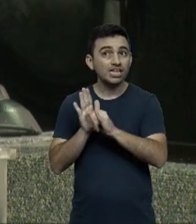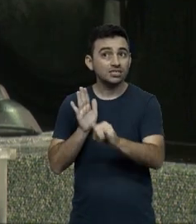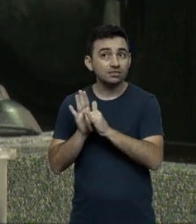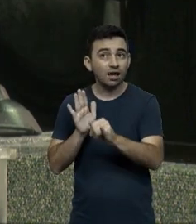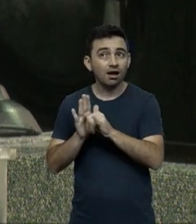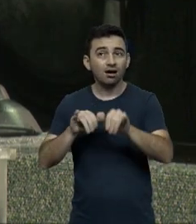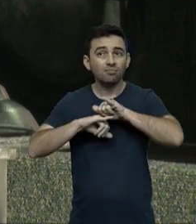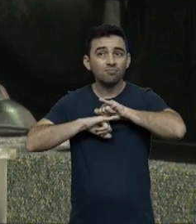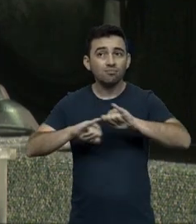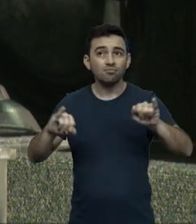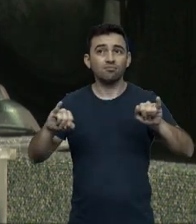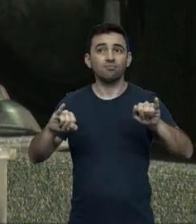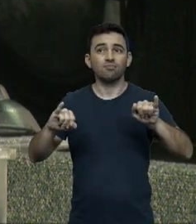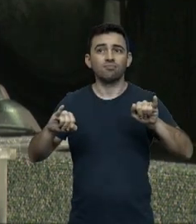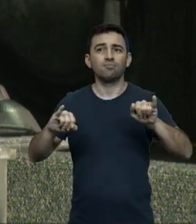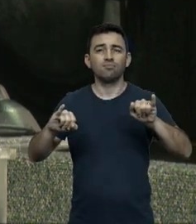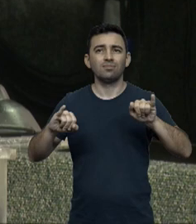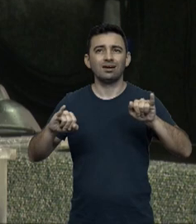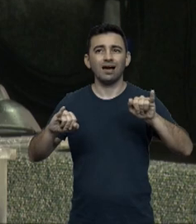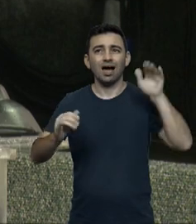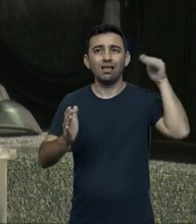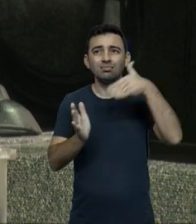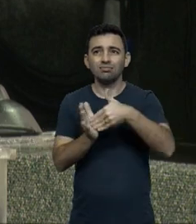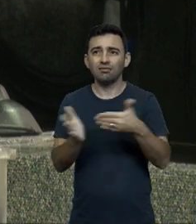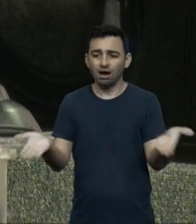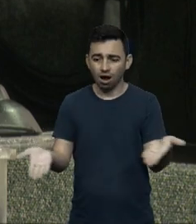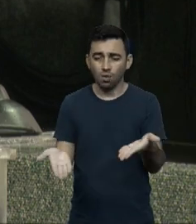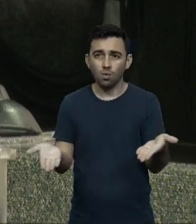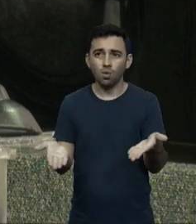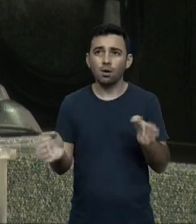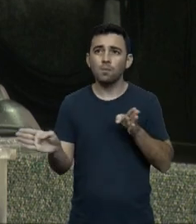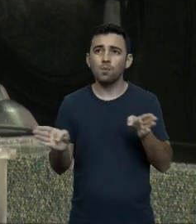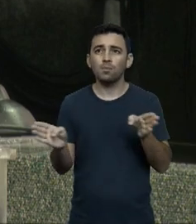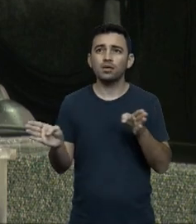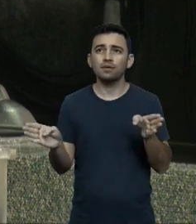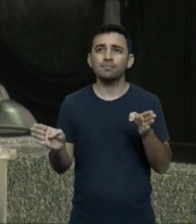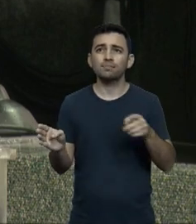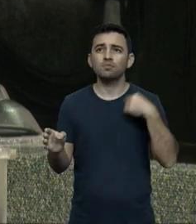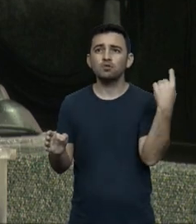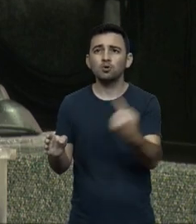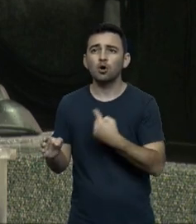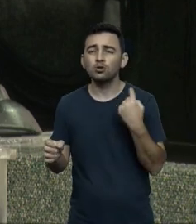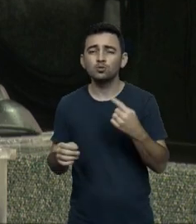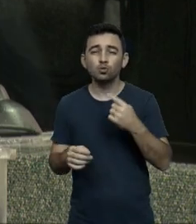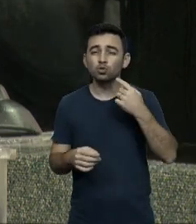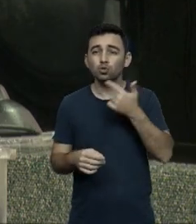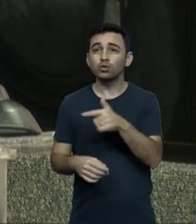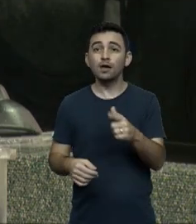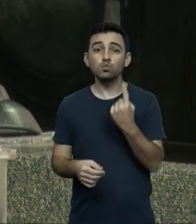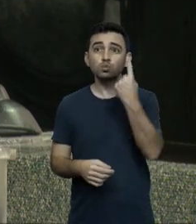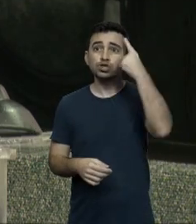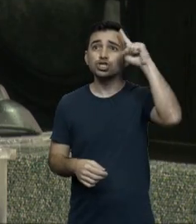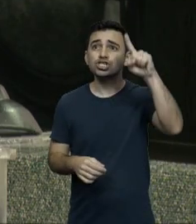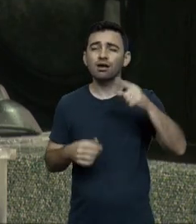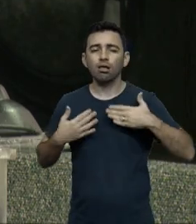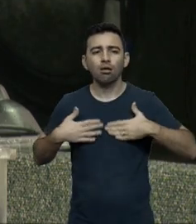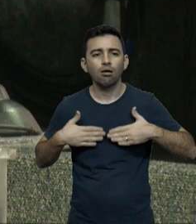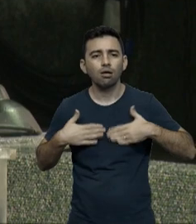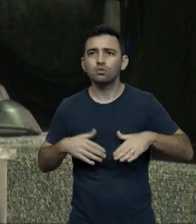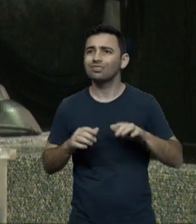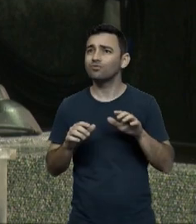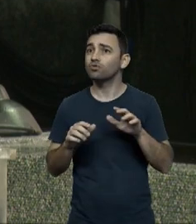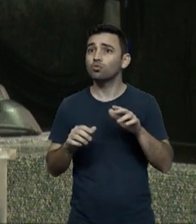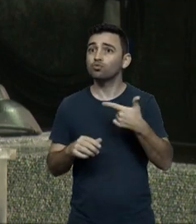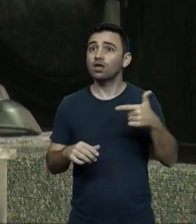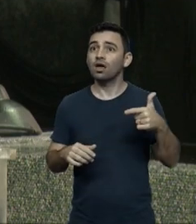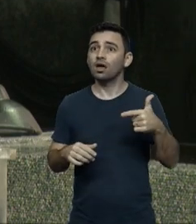né que saímos editais até este momento a gente não teve um dia de tranquilidade de